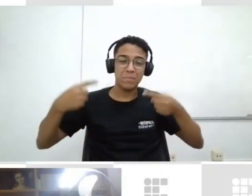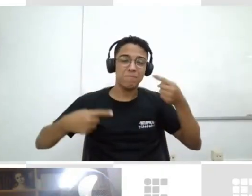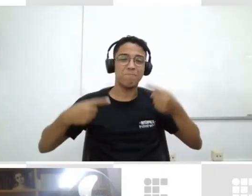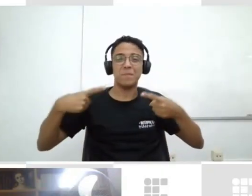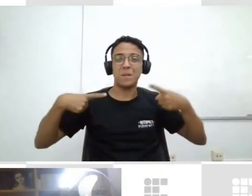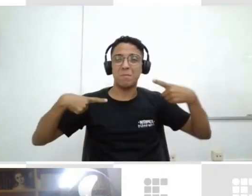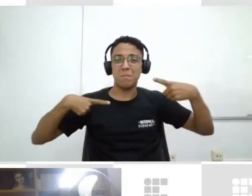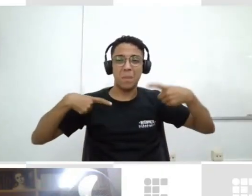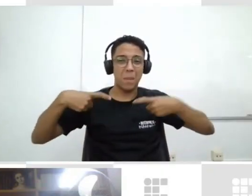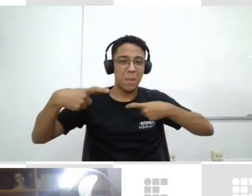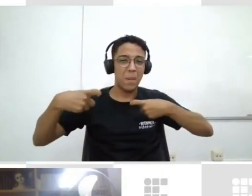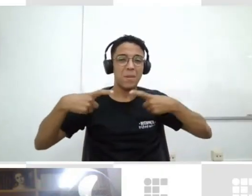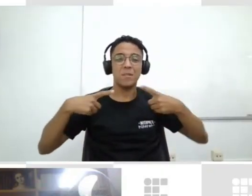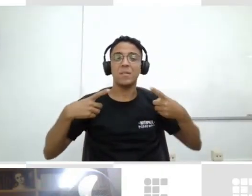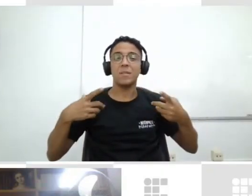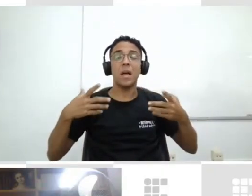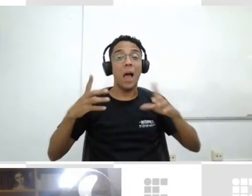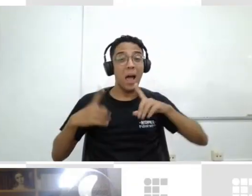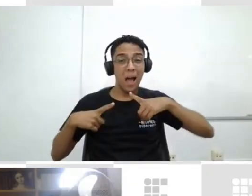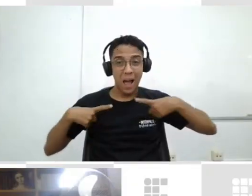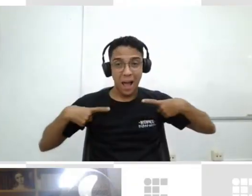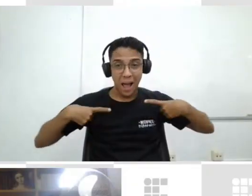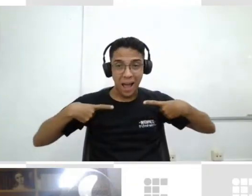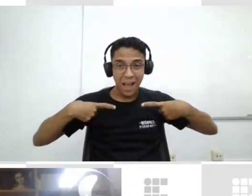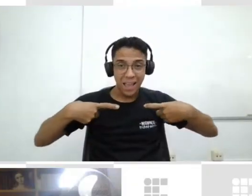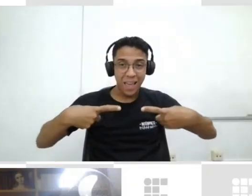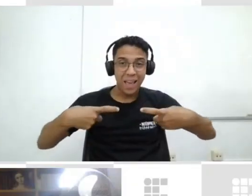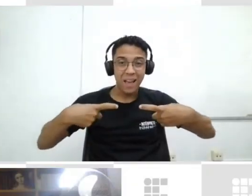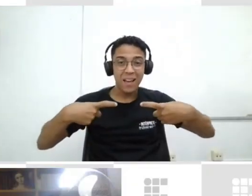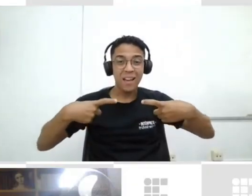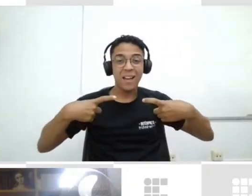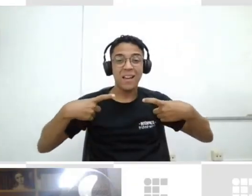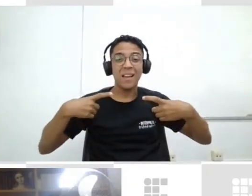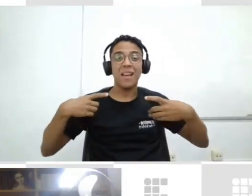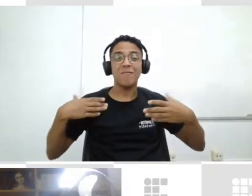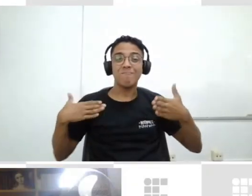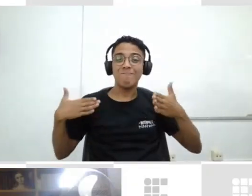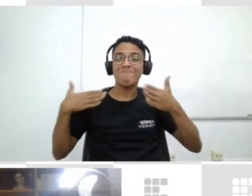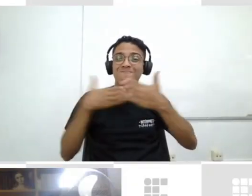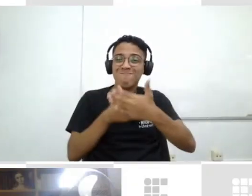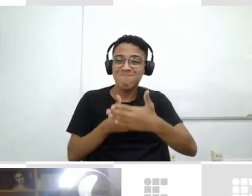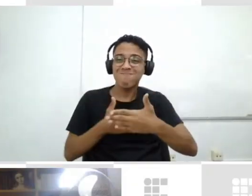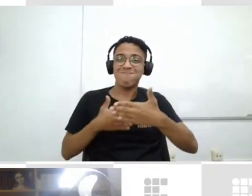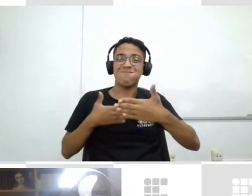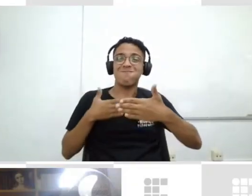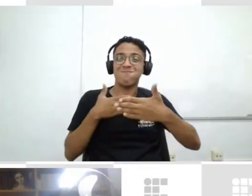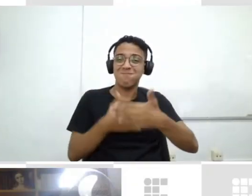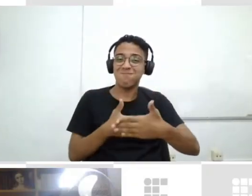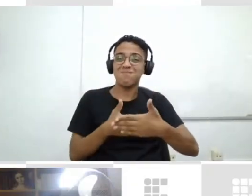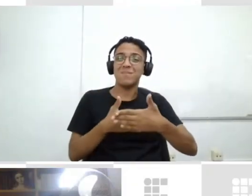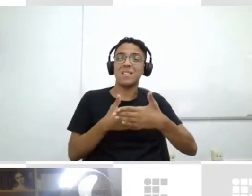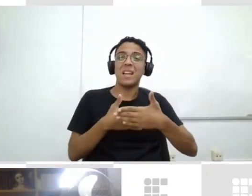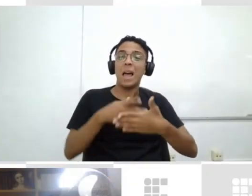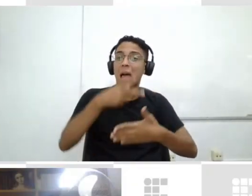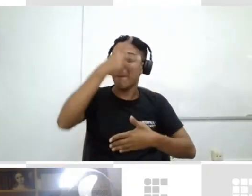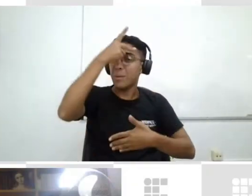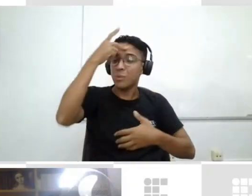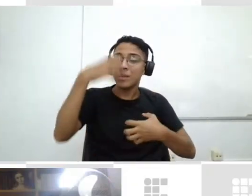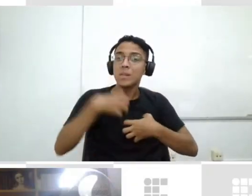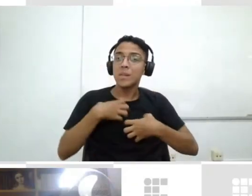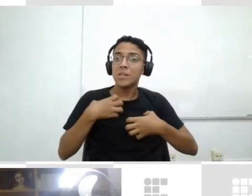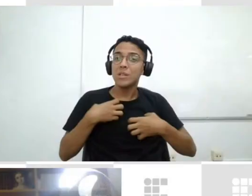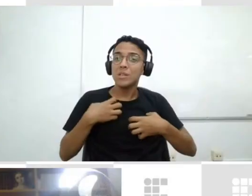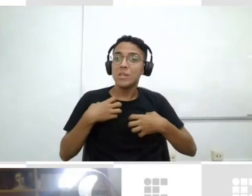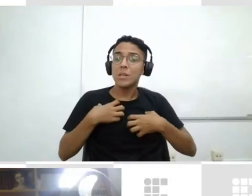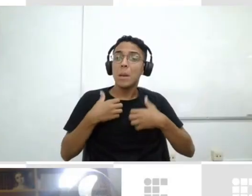completa, mas a guerra, ela impede que ela impede que as pessoas se sentem à volta de uma mesa